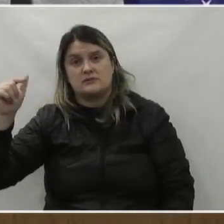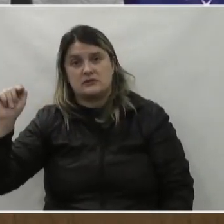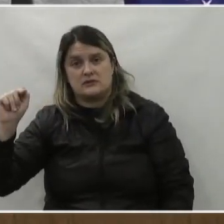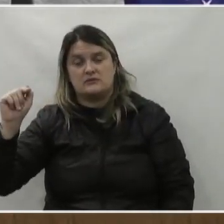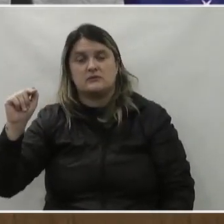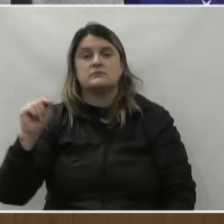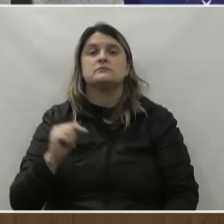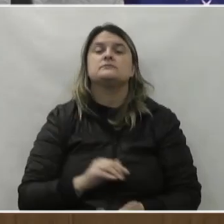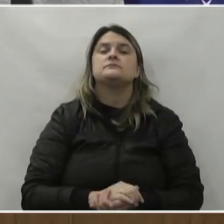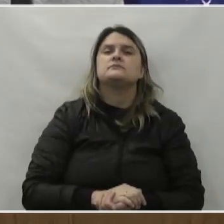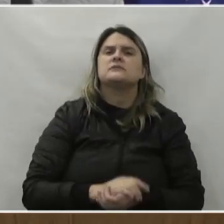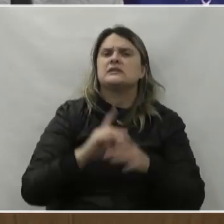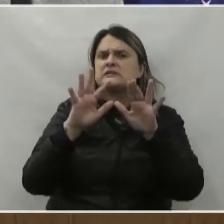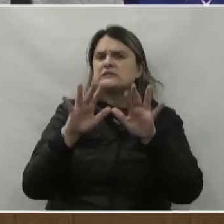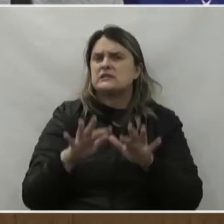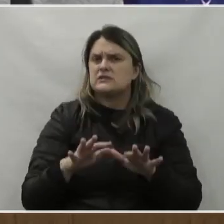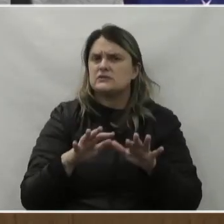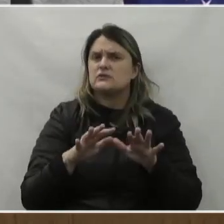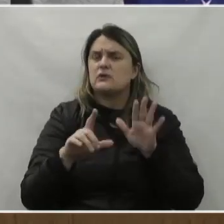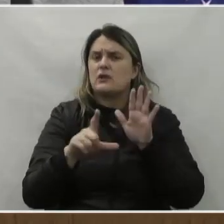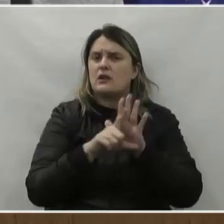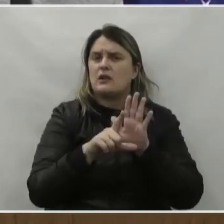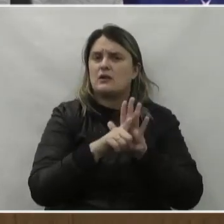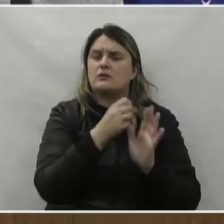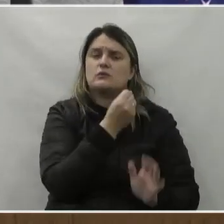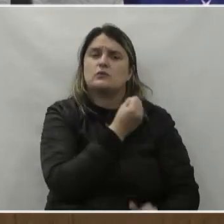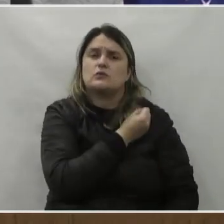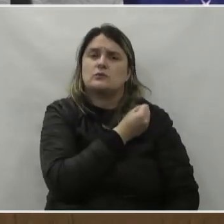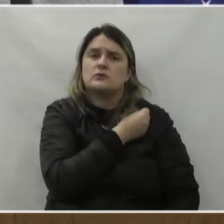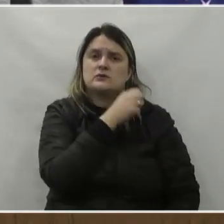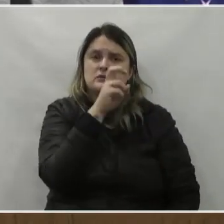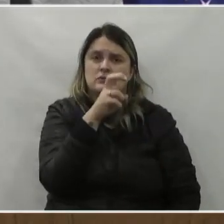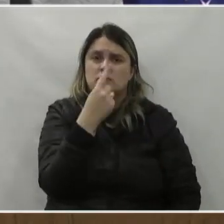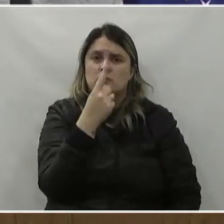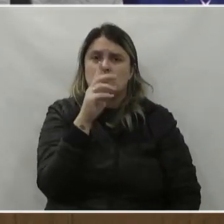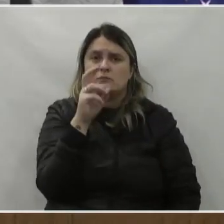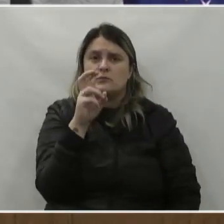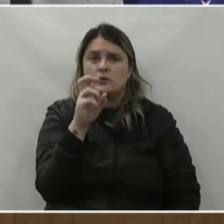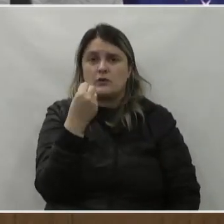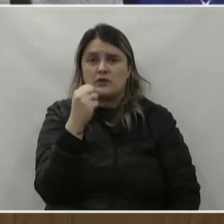4717/2017, com redação dada pela Lei número